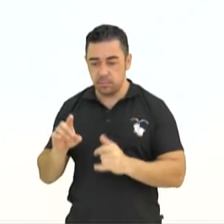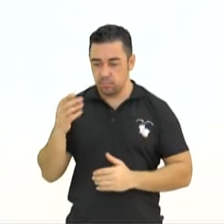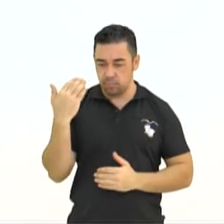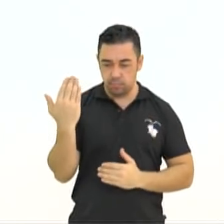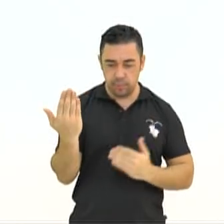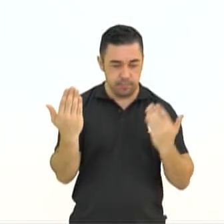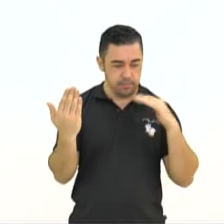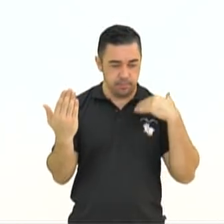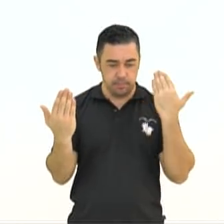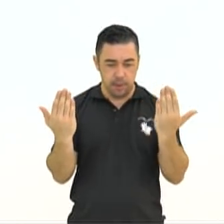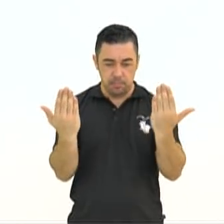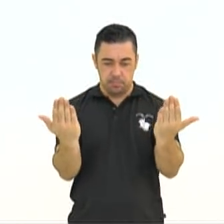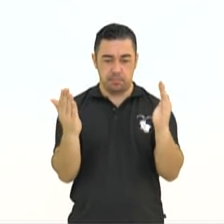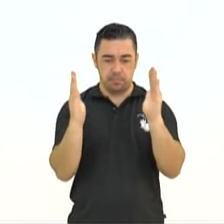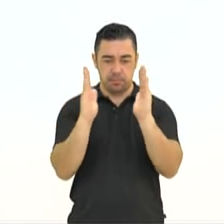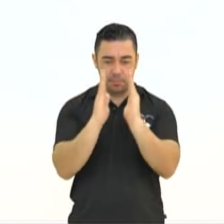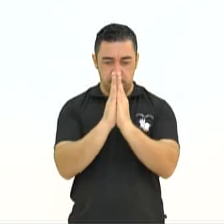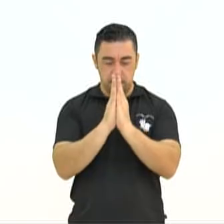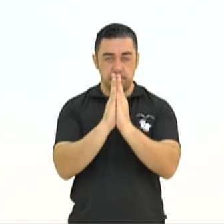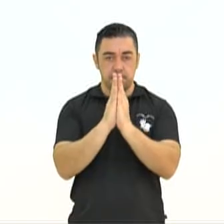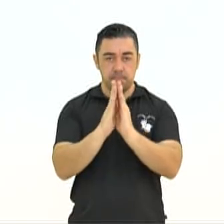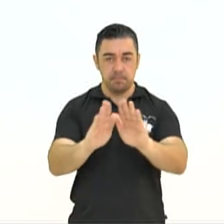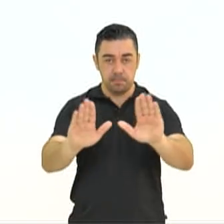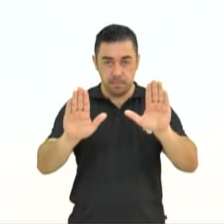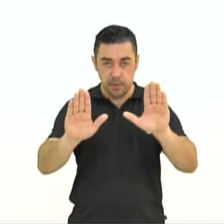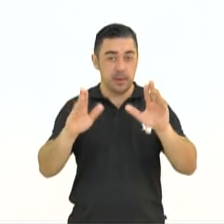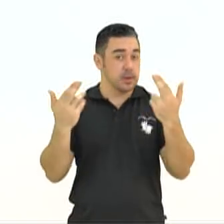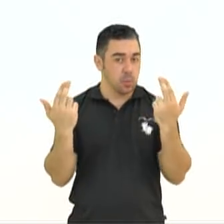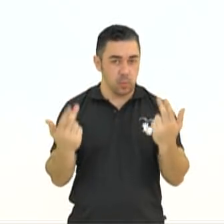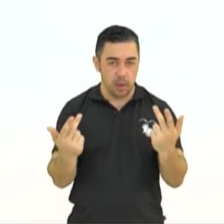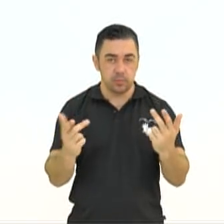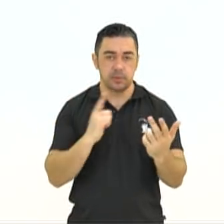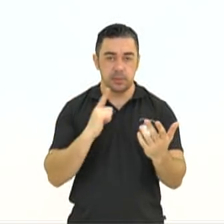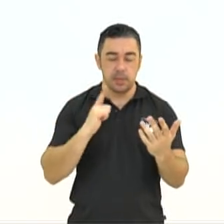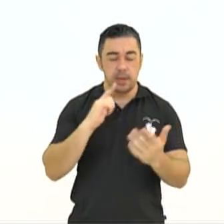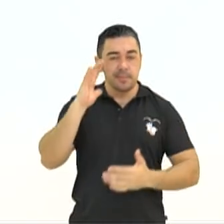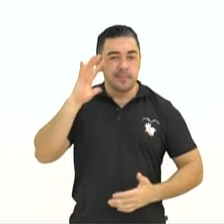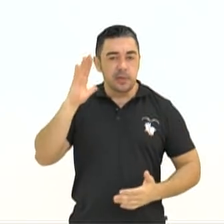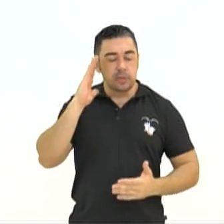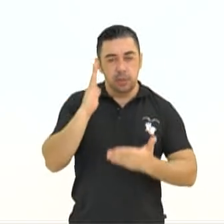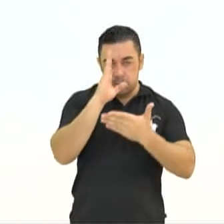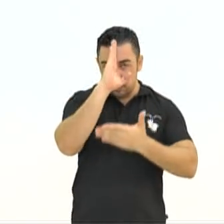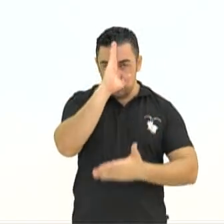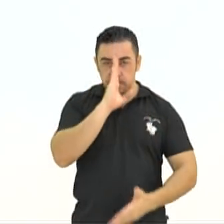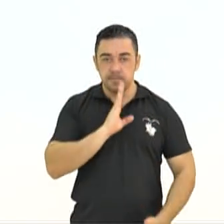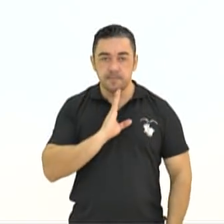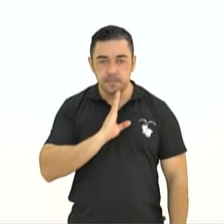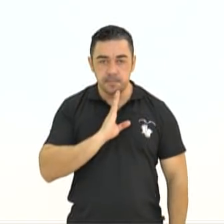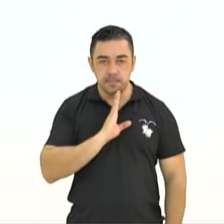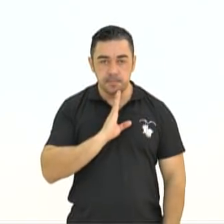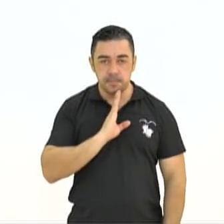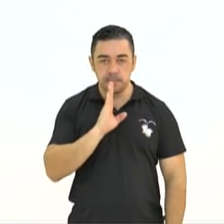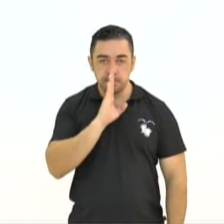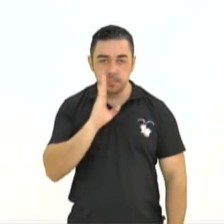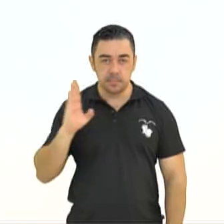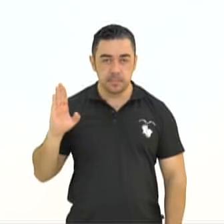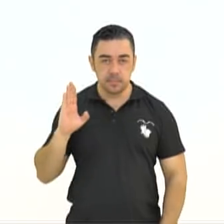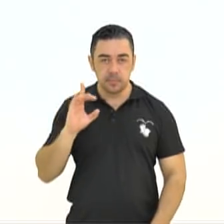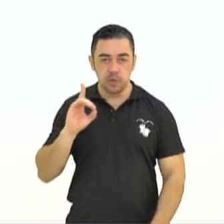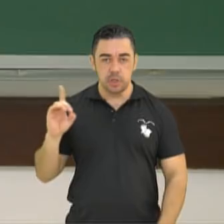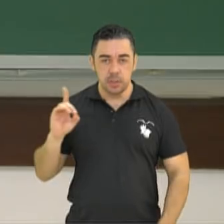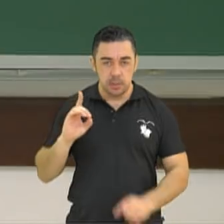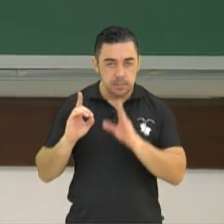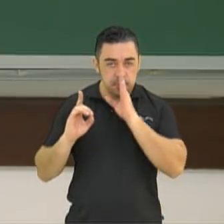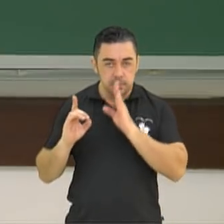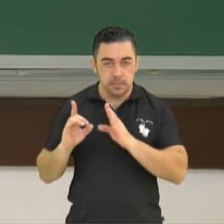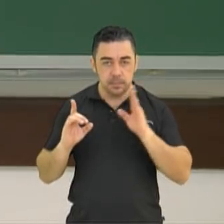equivalentes de objetos ou seres vivos quando divididos por um plano imaginário que passa pelo eixo central do corpo. Então se eu